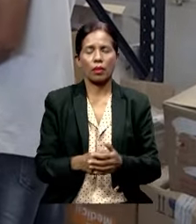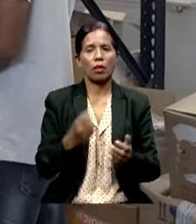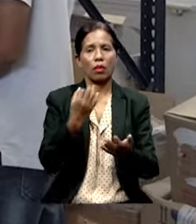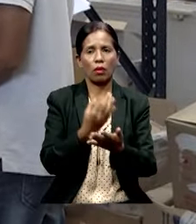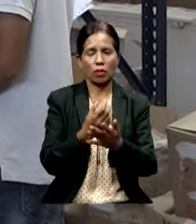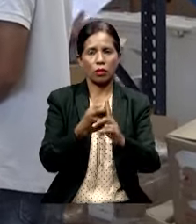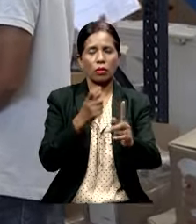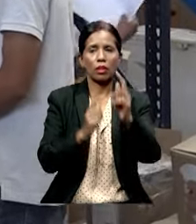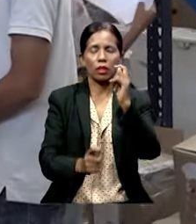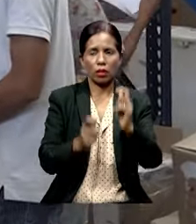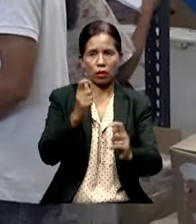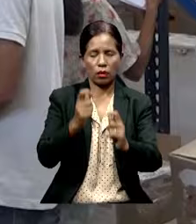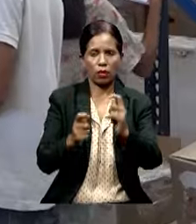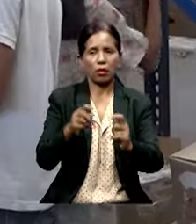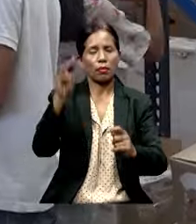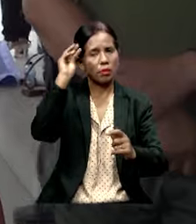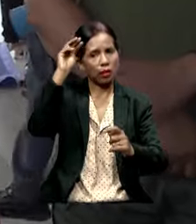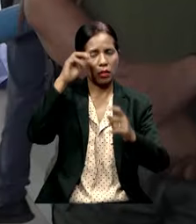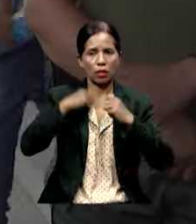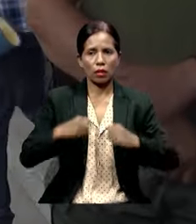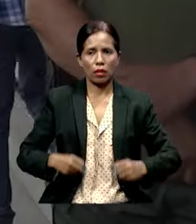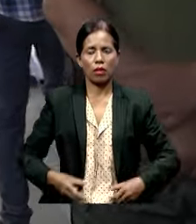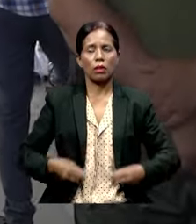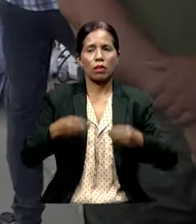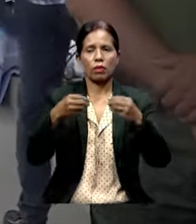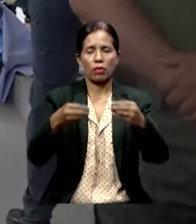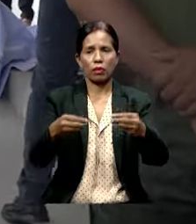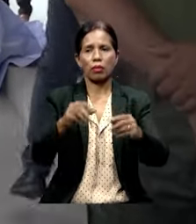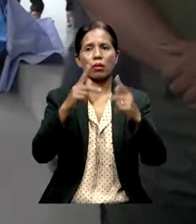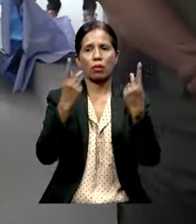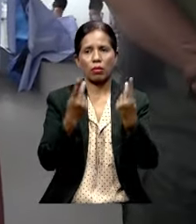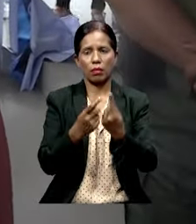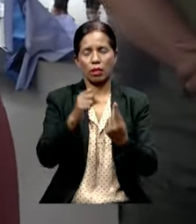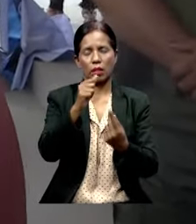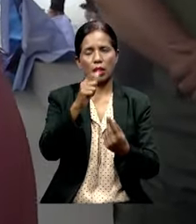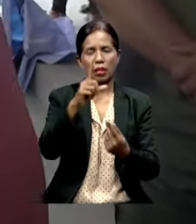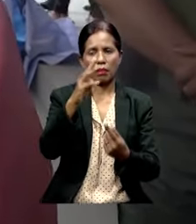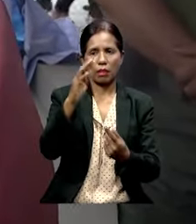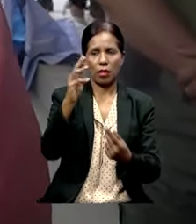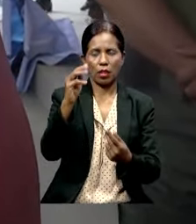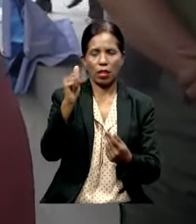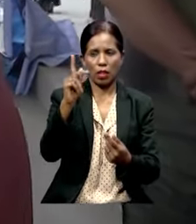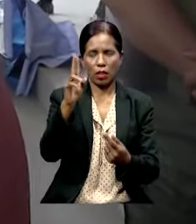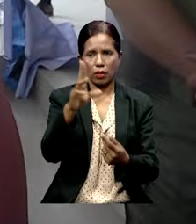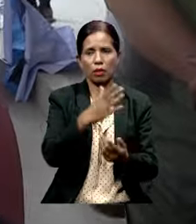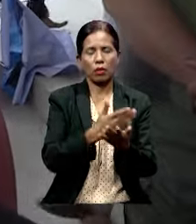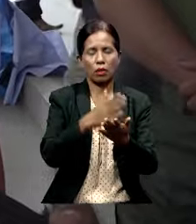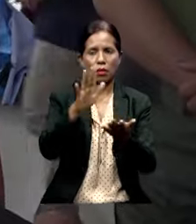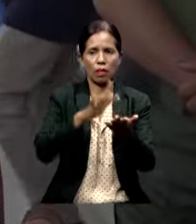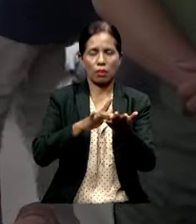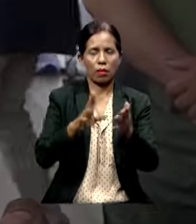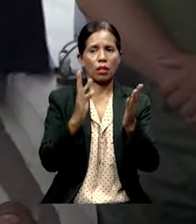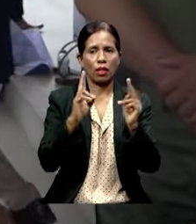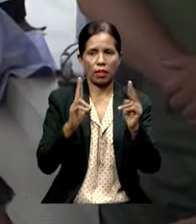do Tribunal de Contas, nem Ministra da Saúde, mos foi uma autorização da companhia Salimago a tu compra em moro com caráter